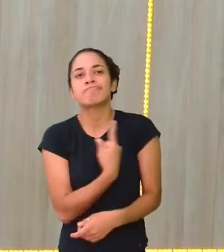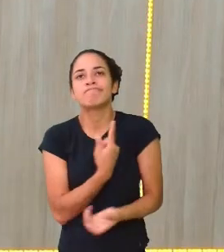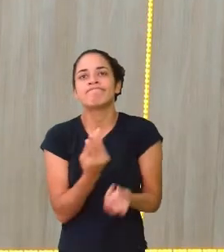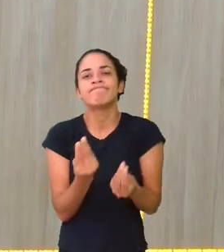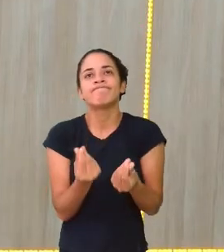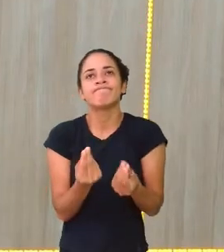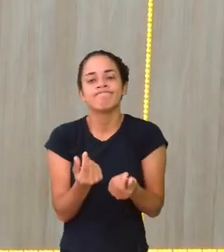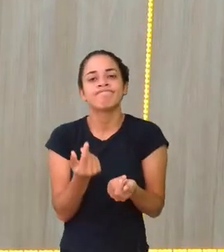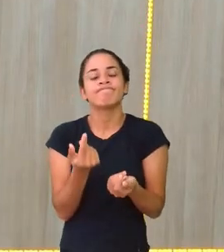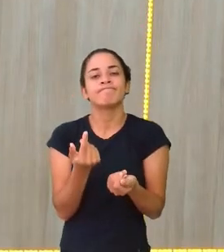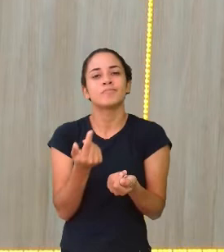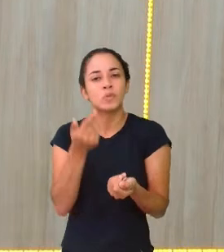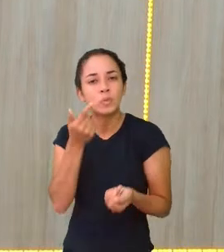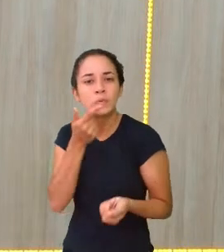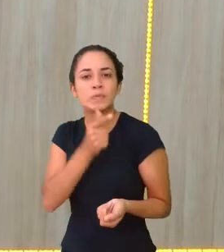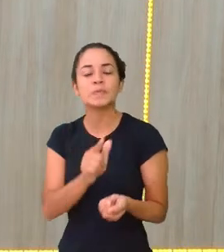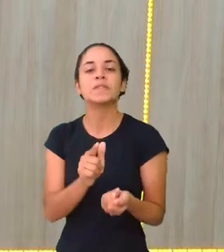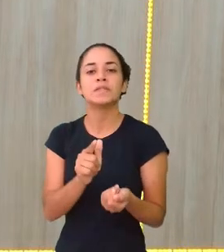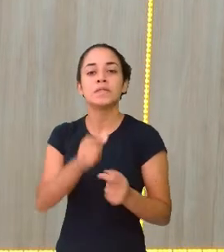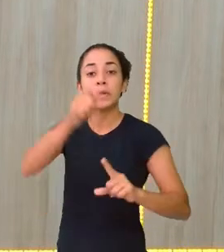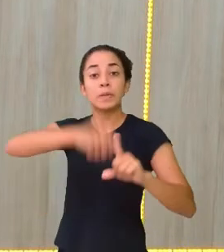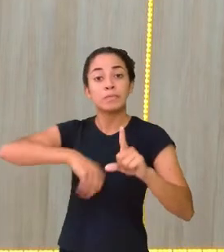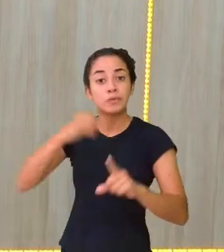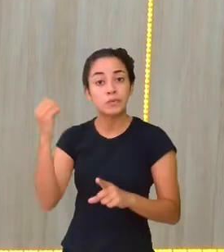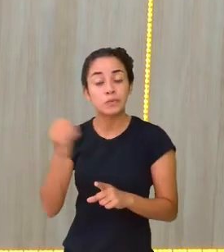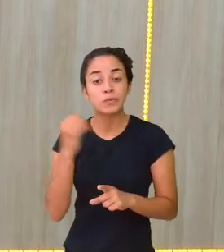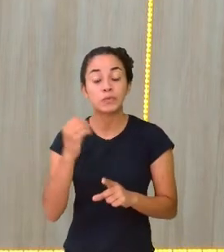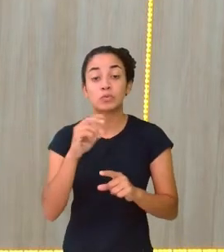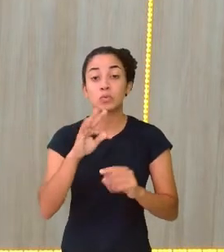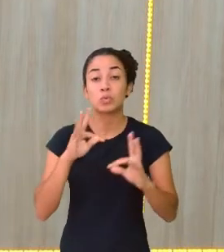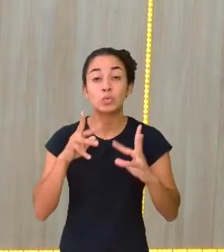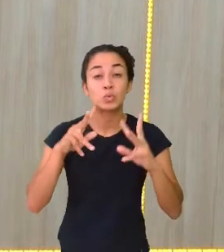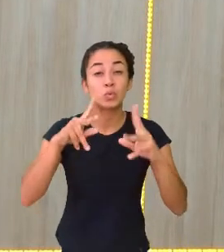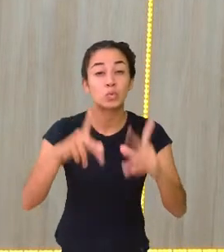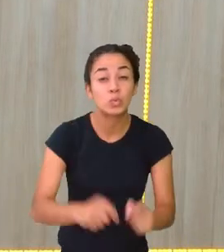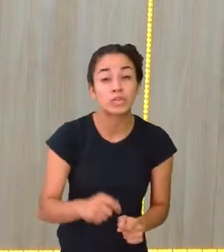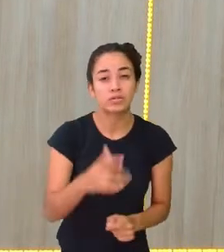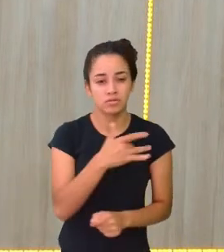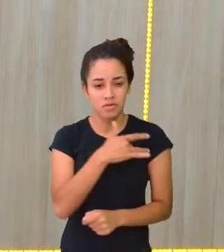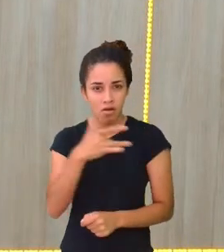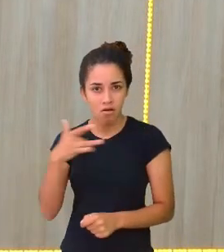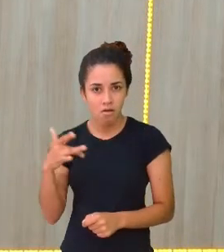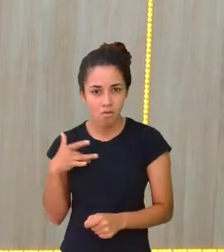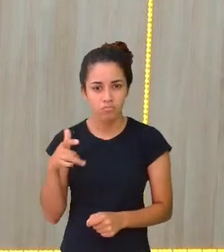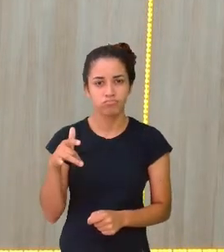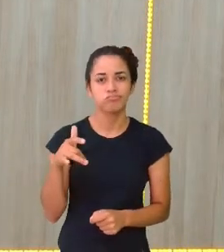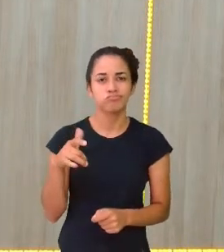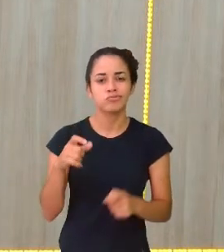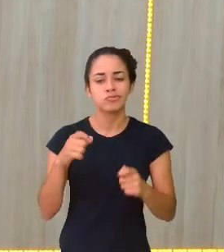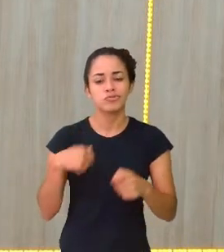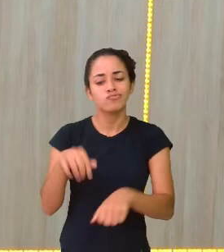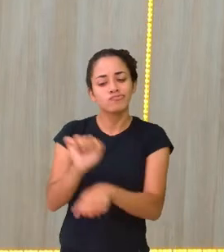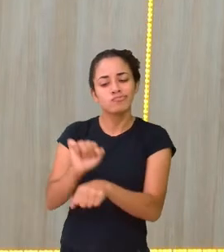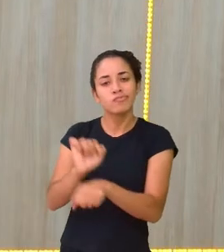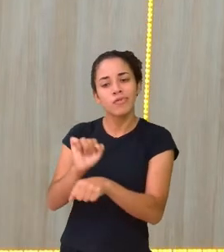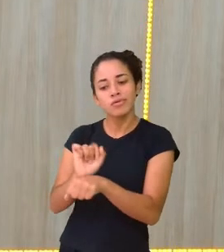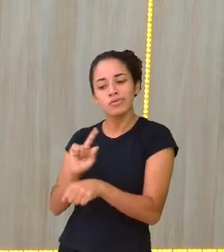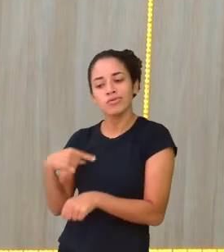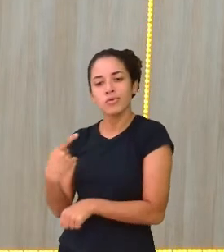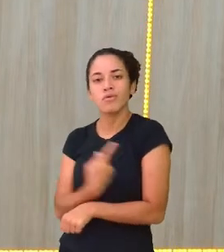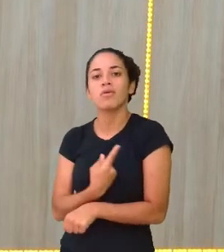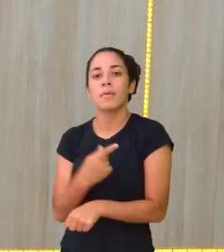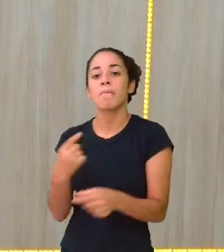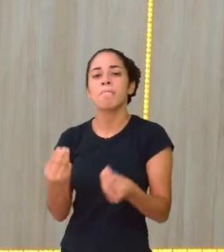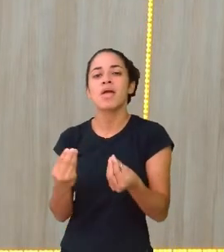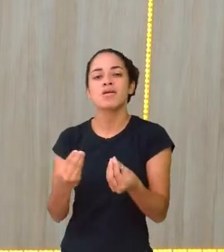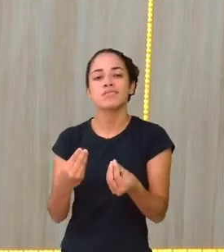é? E que no mês de outubro, toda a rede de saúde está aí aguardando todos nós para fazermos esse exame, não é? Eu